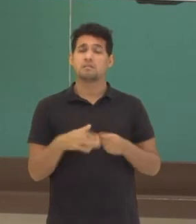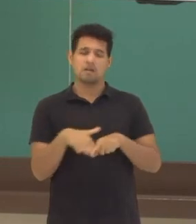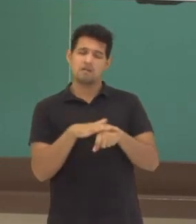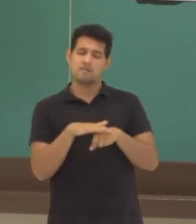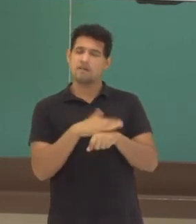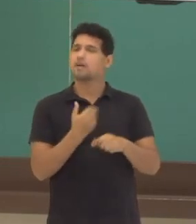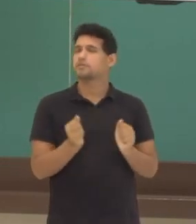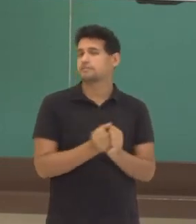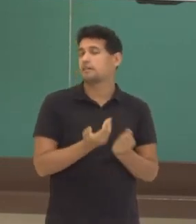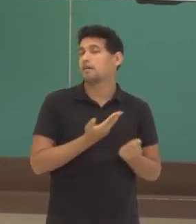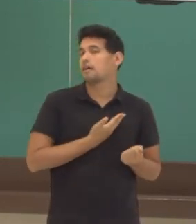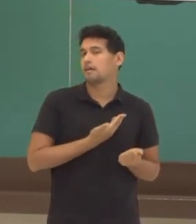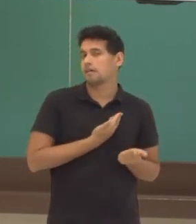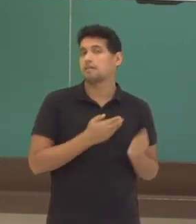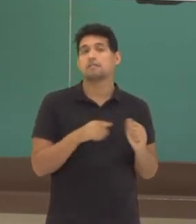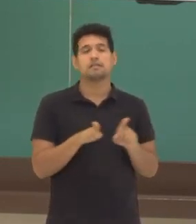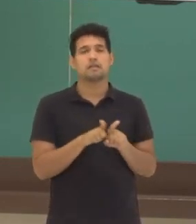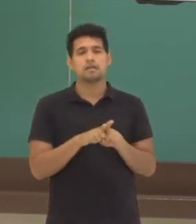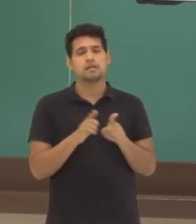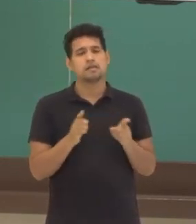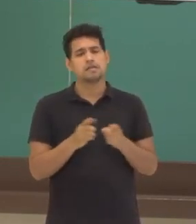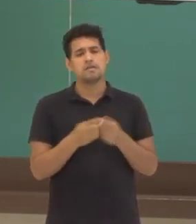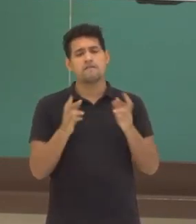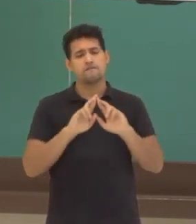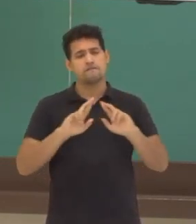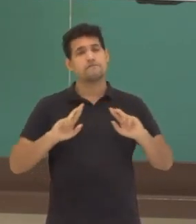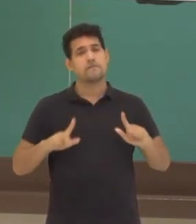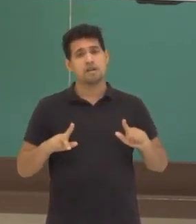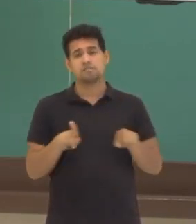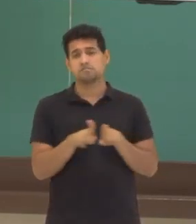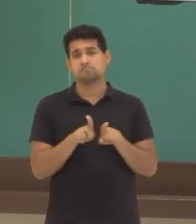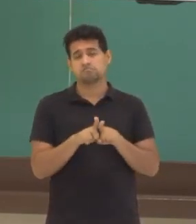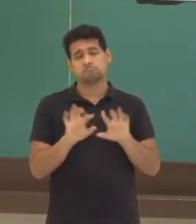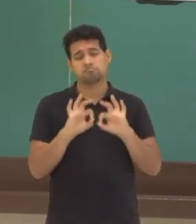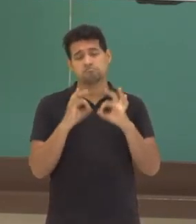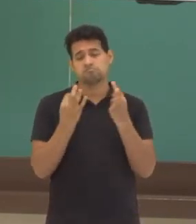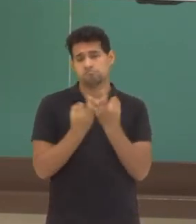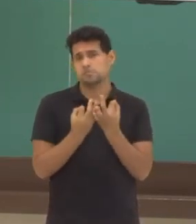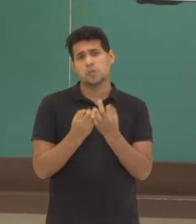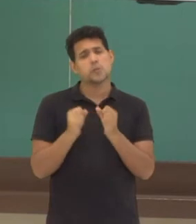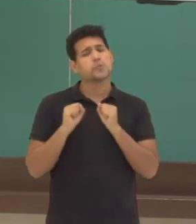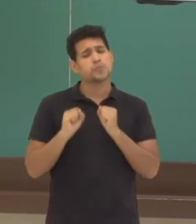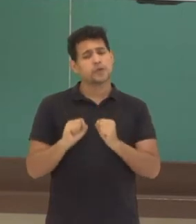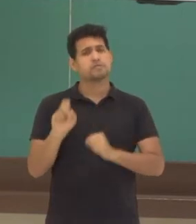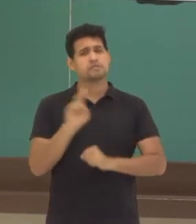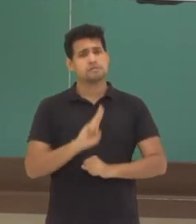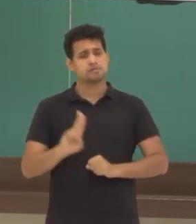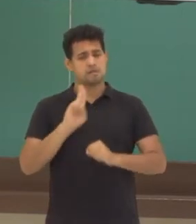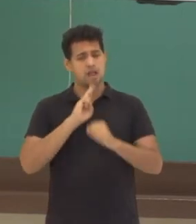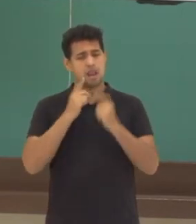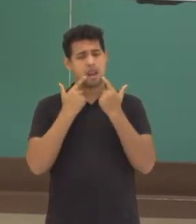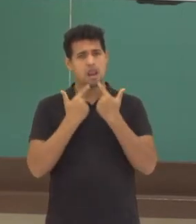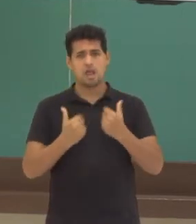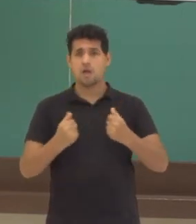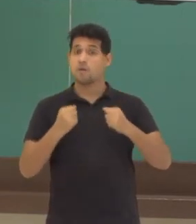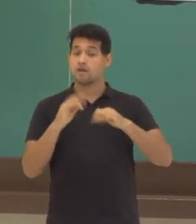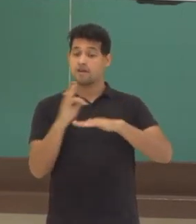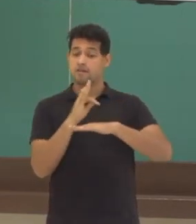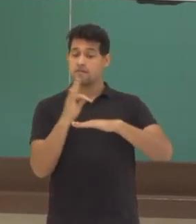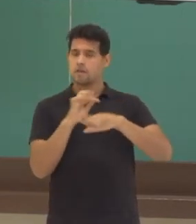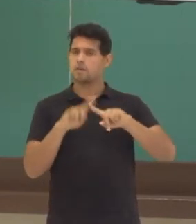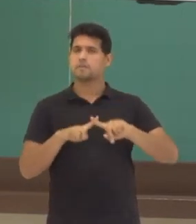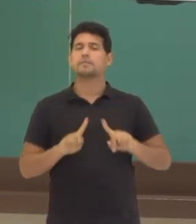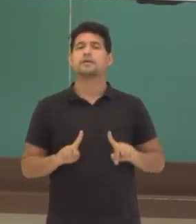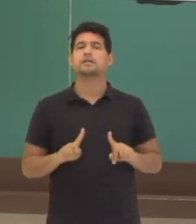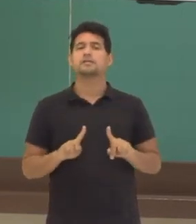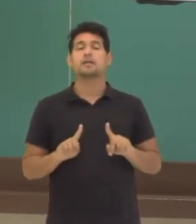com um amigo, né? Uma situação descontraída, talvez no ambiente familiar, eu posso usar sim a linguagem informal. Mas em outras